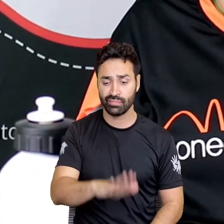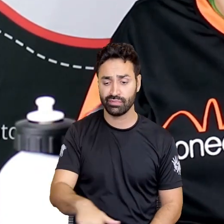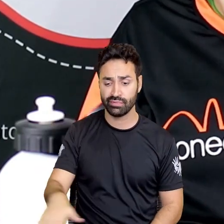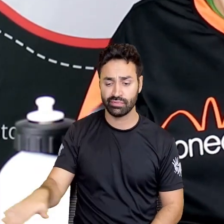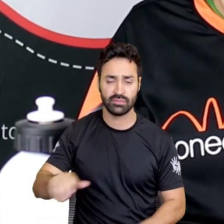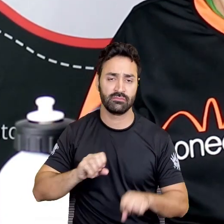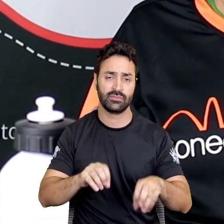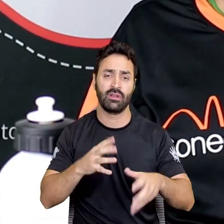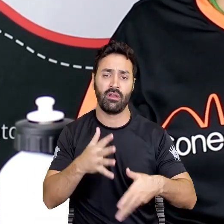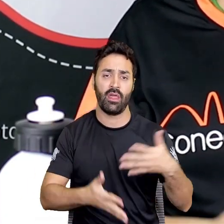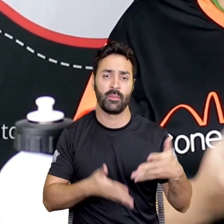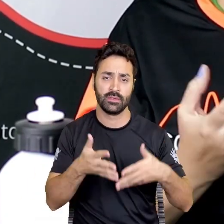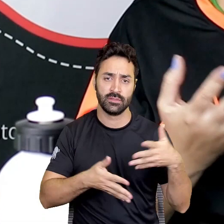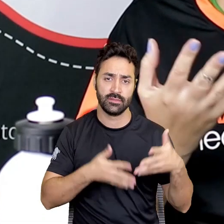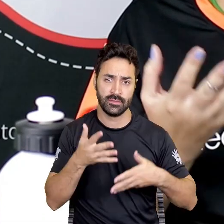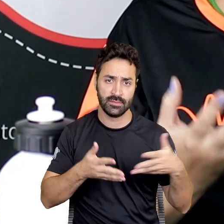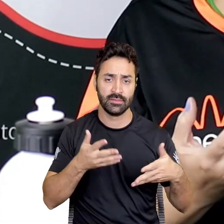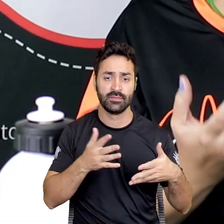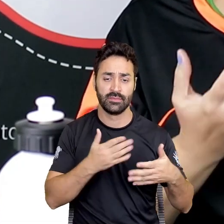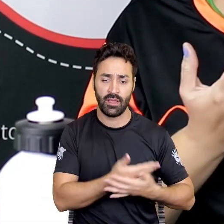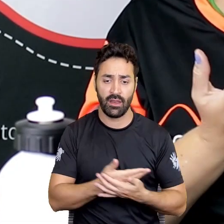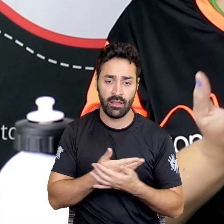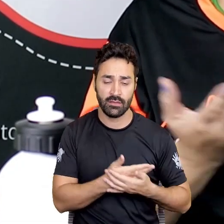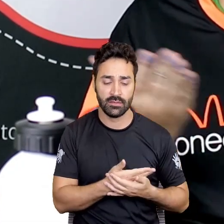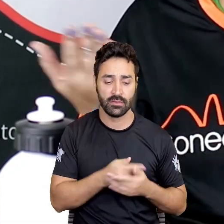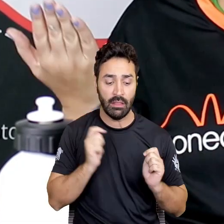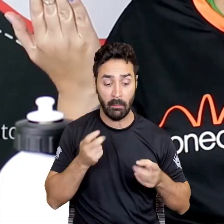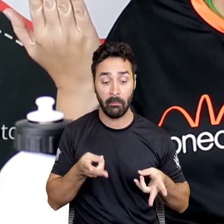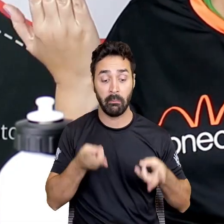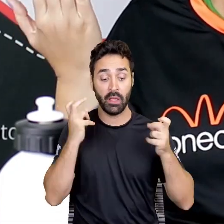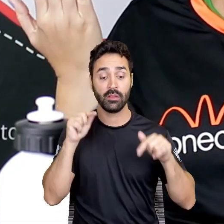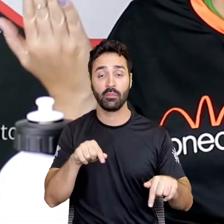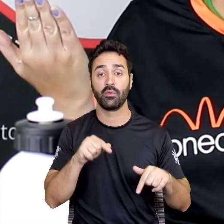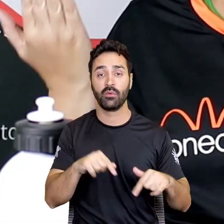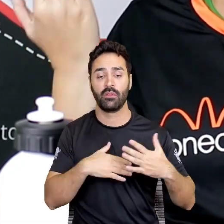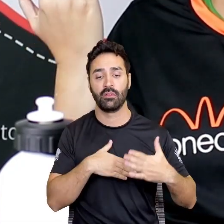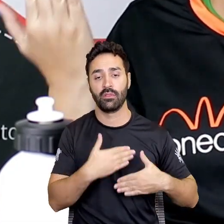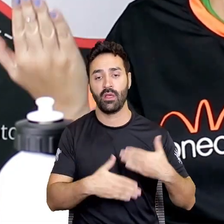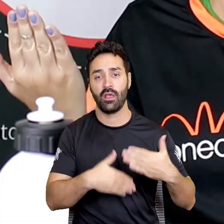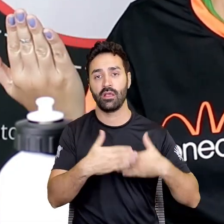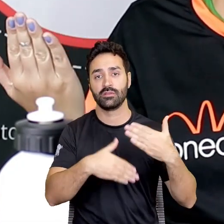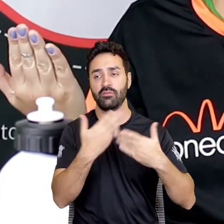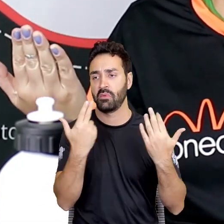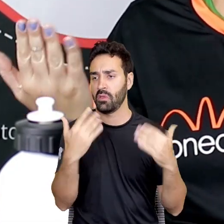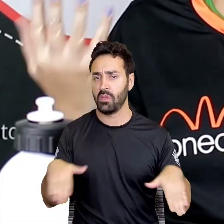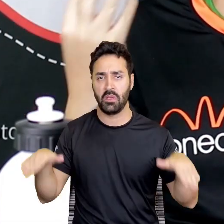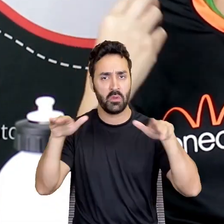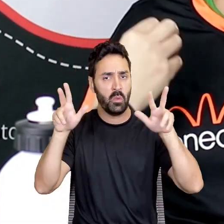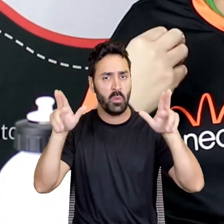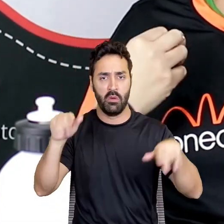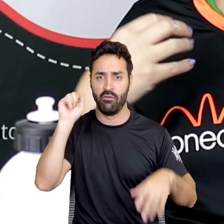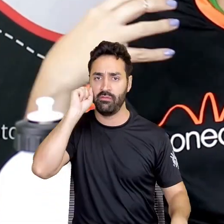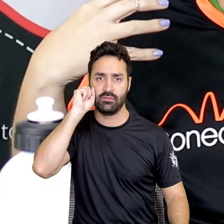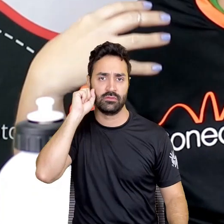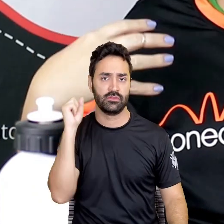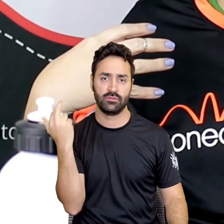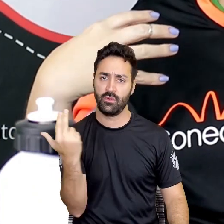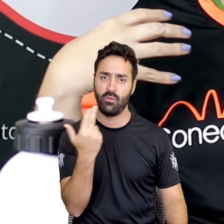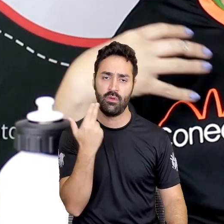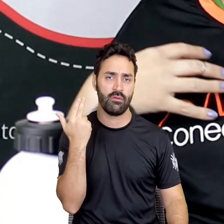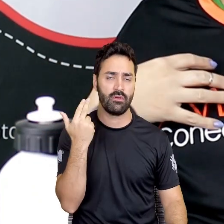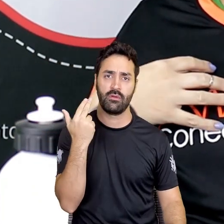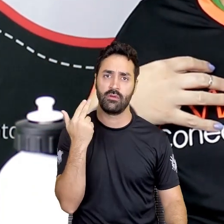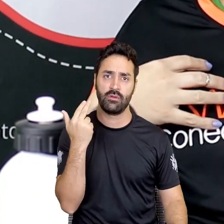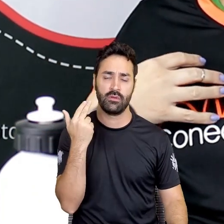desde o nascimento. E você percebe que o desenvolvimento é igual. Ou seja, desde